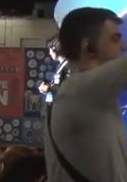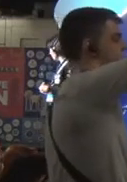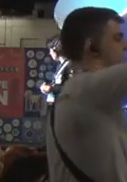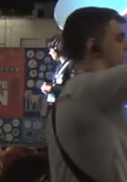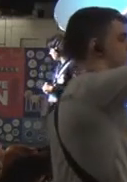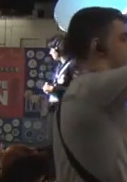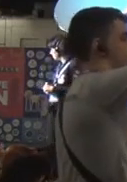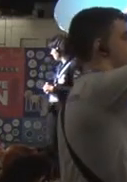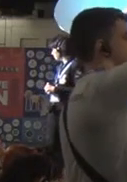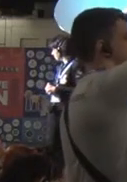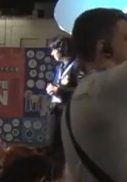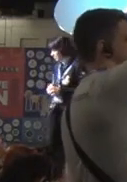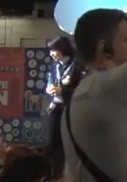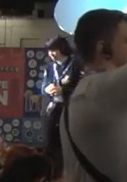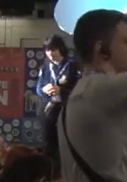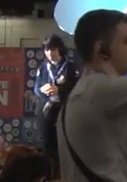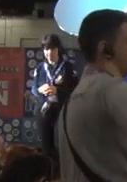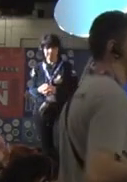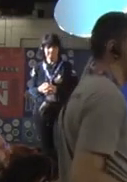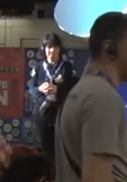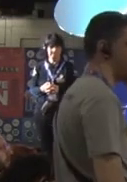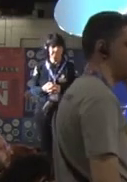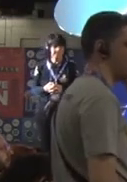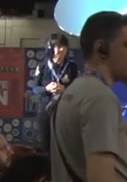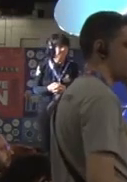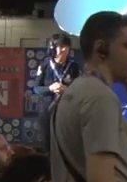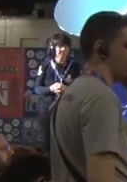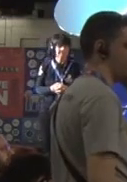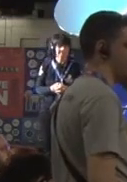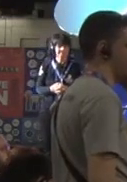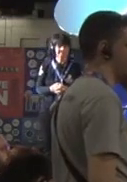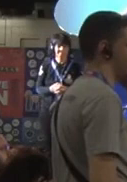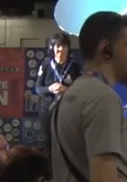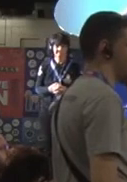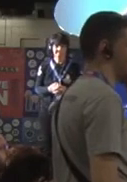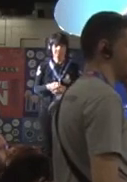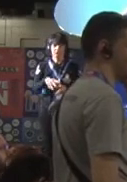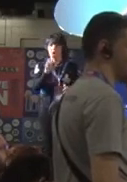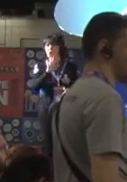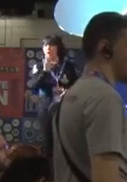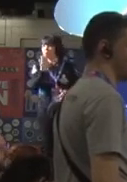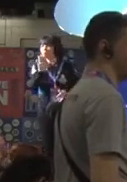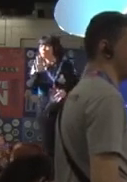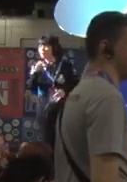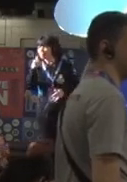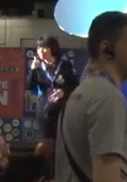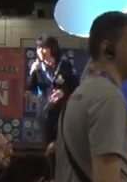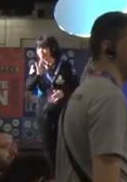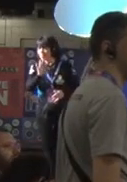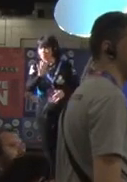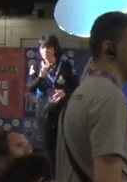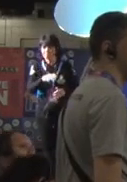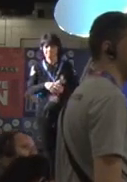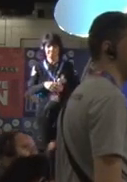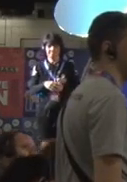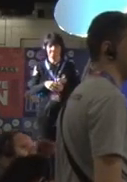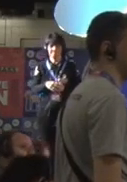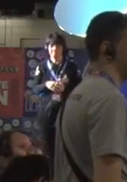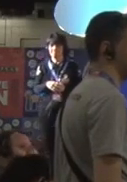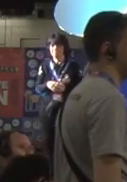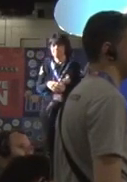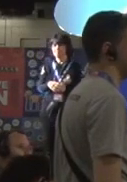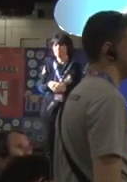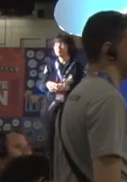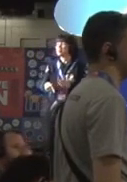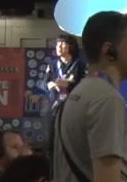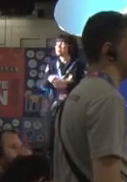Hello? Lucy, over here, in the middle. Oh, hi, sorry, there you are. Yeah, I don't, okay. First of all, good